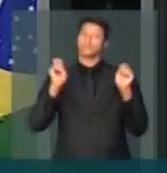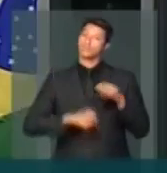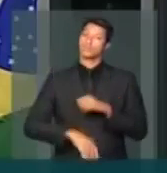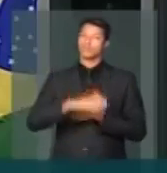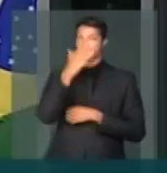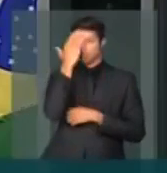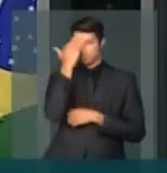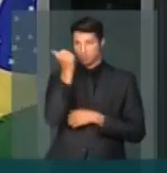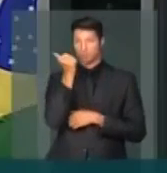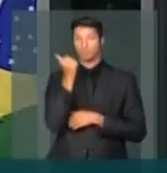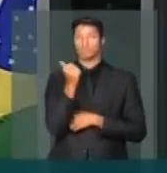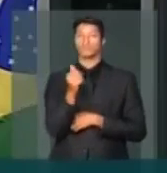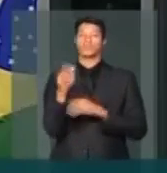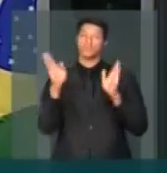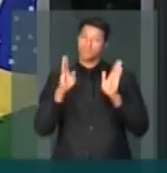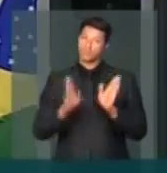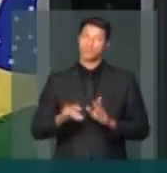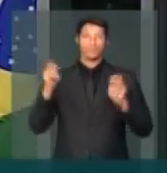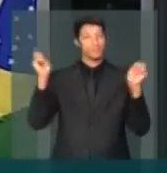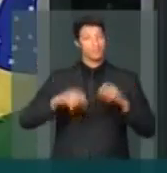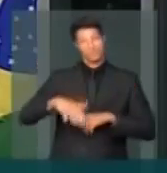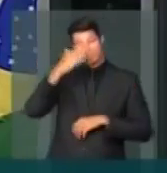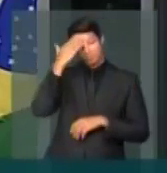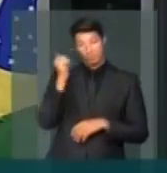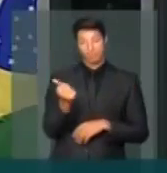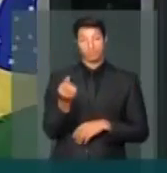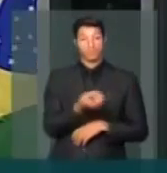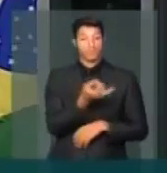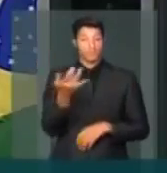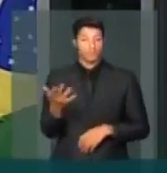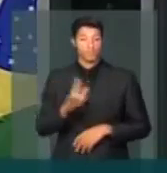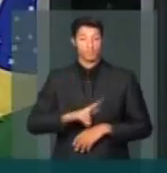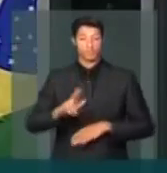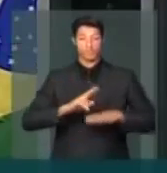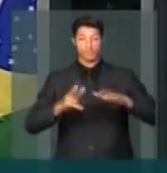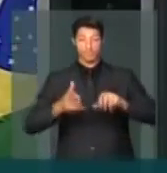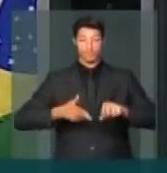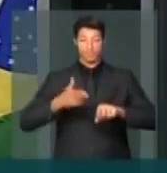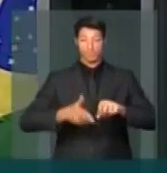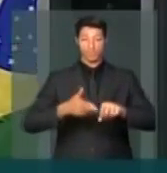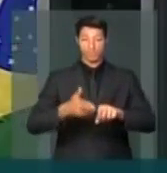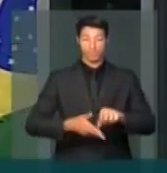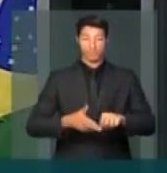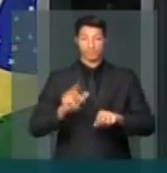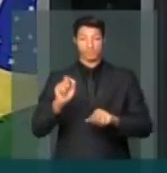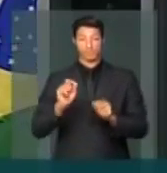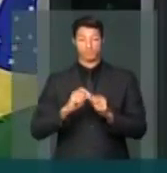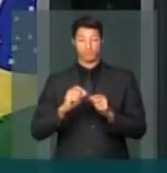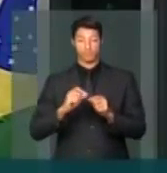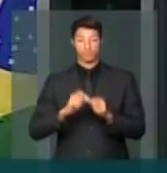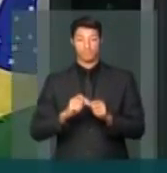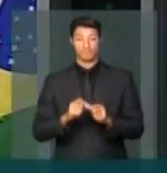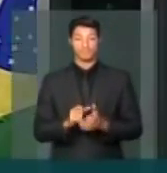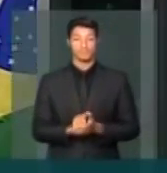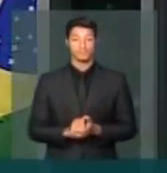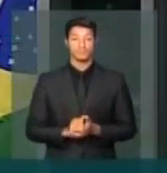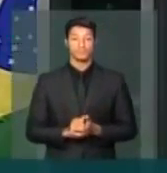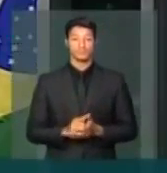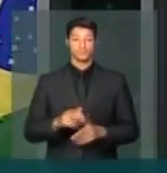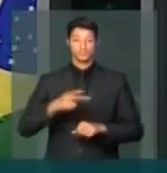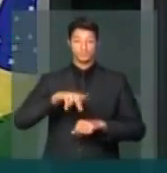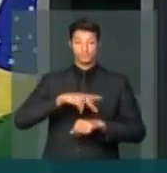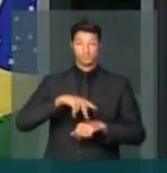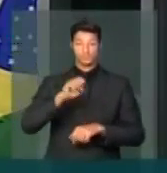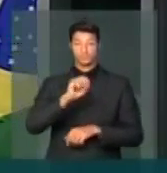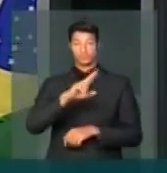saber. O brasileiro precisa saber quanto se gastou no metrô que foi feito num país